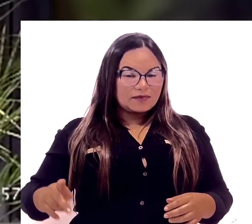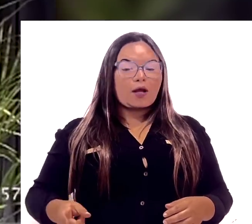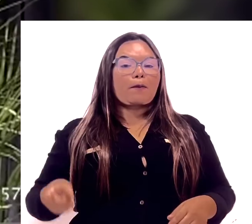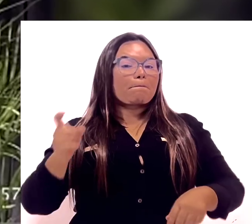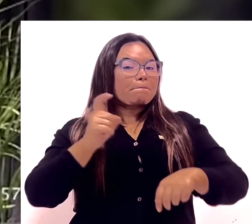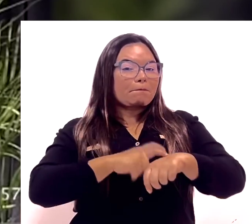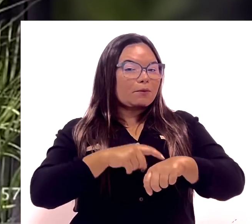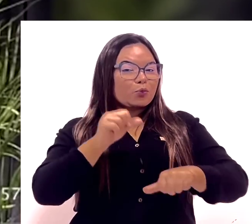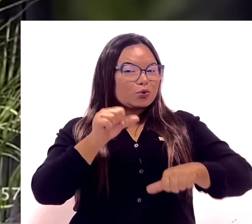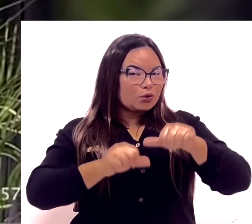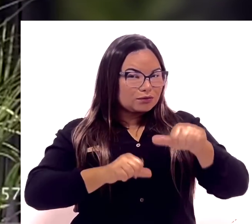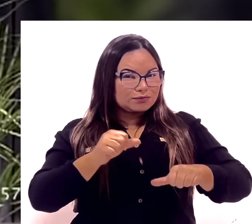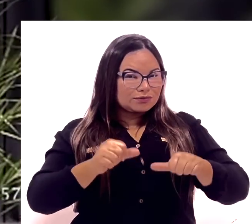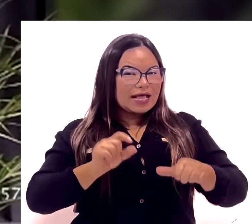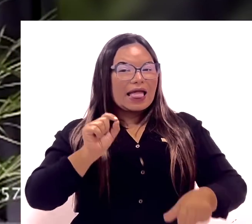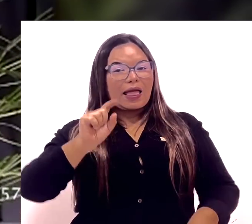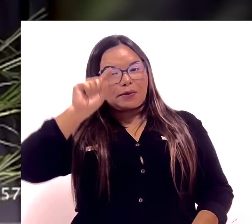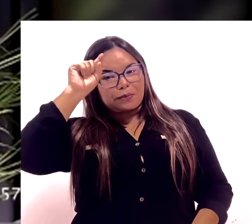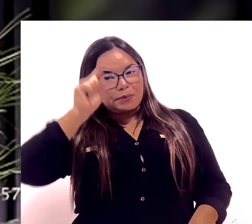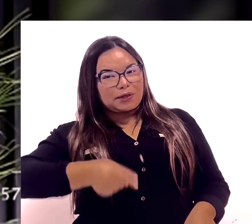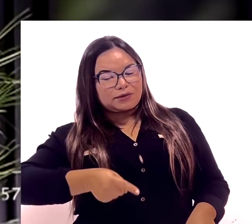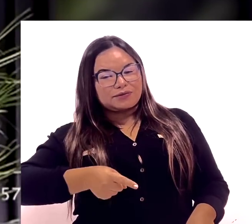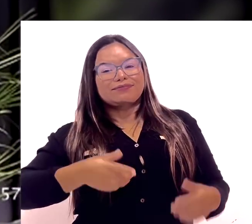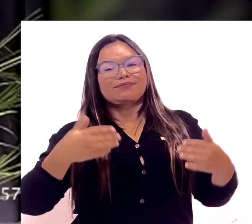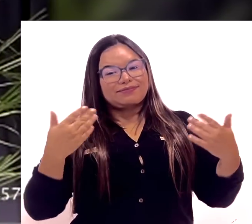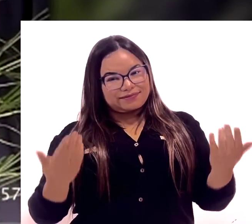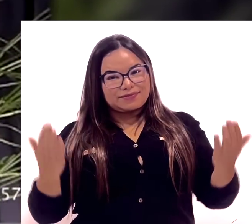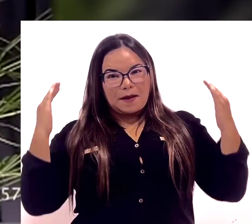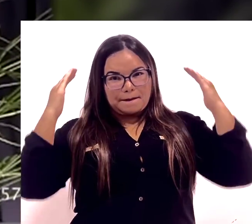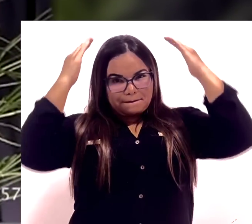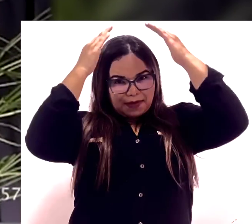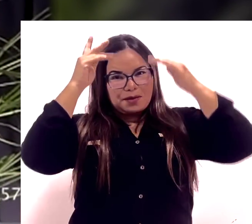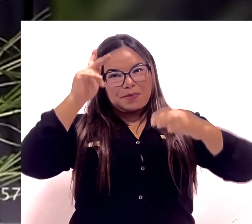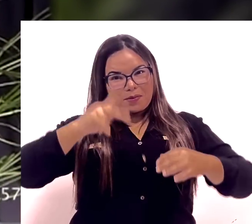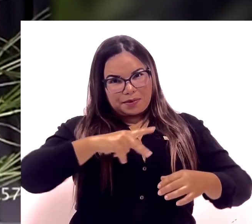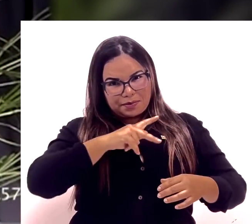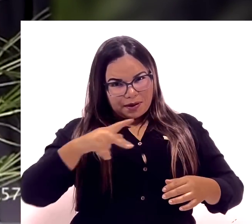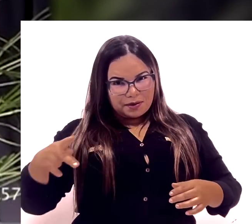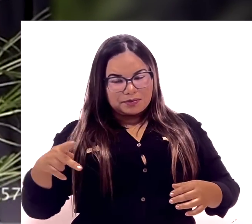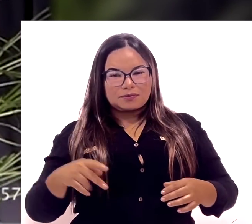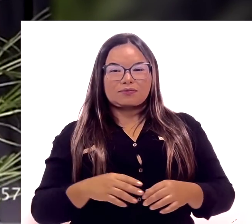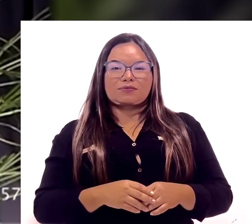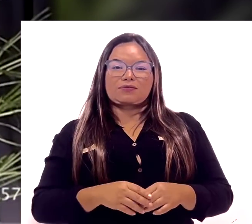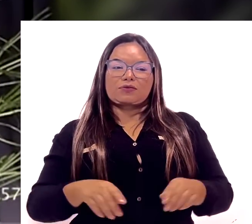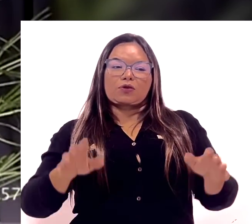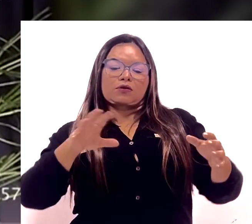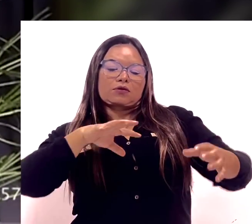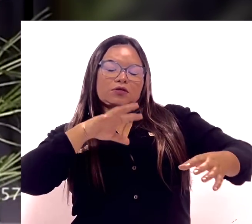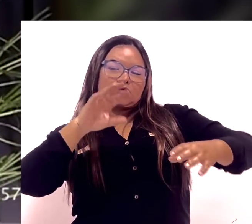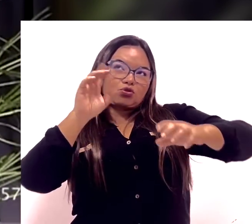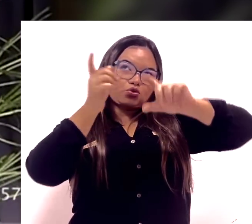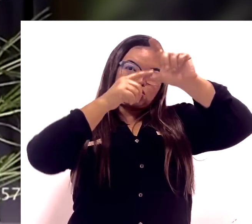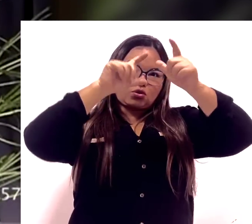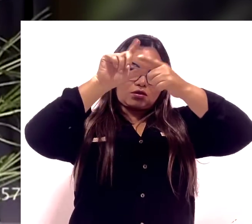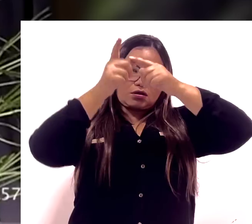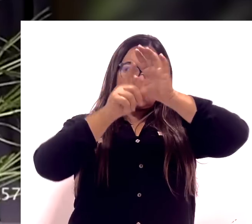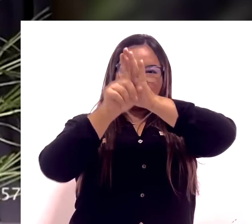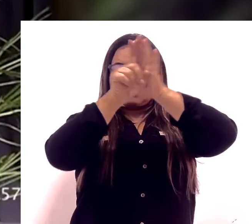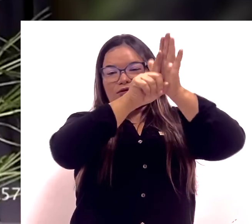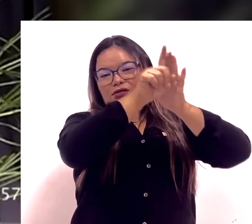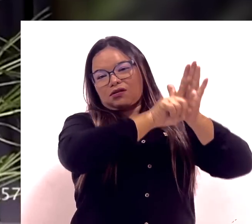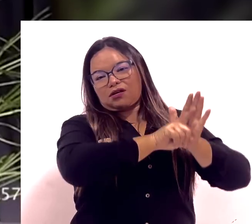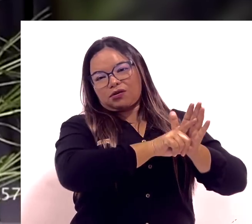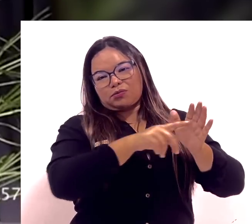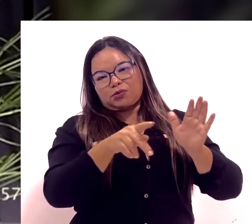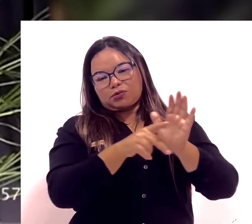mudados? Sim. Por autoridade de quem? Dos astrônomos jesuítas. E o que eles mudaram?